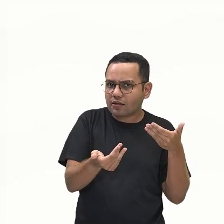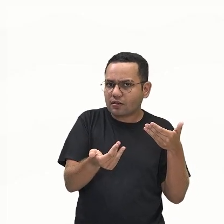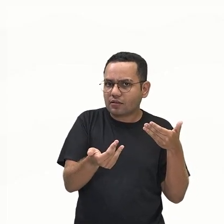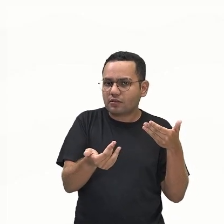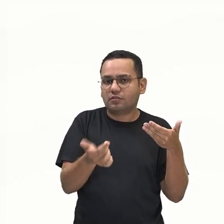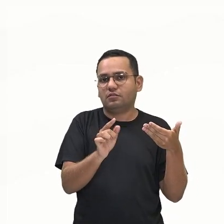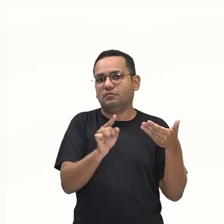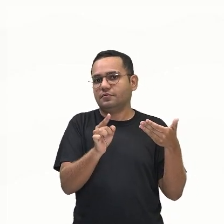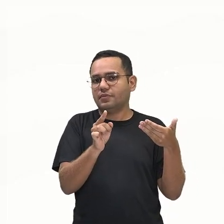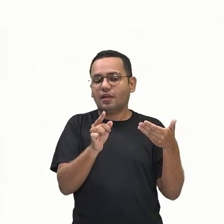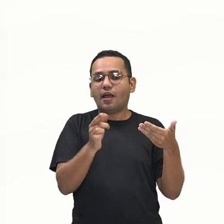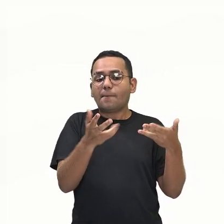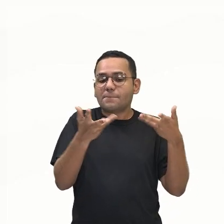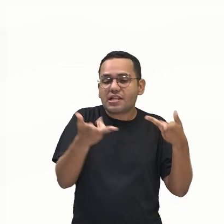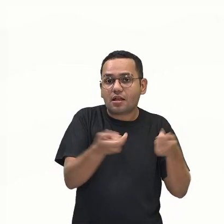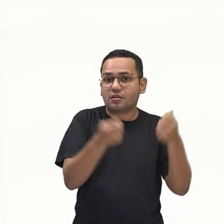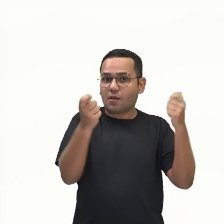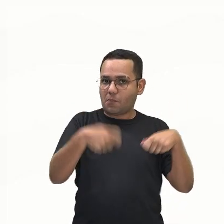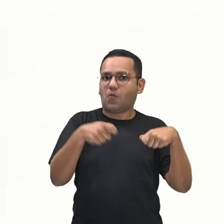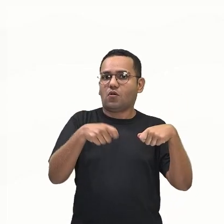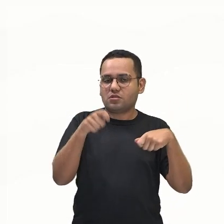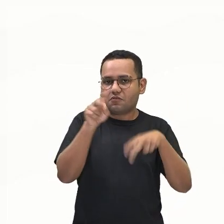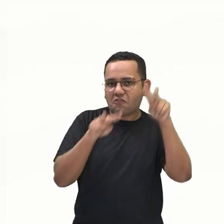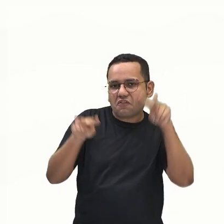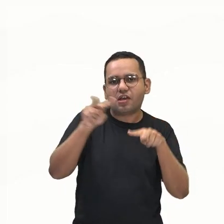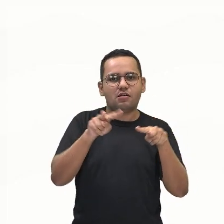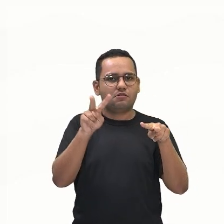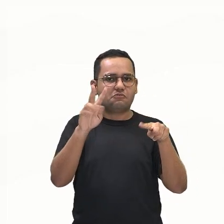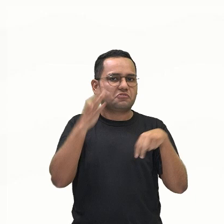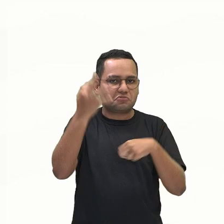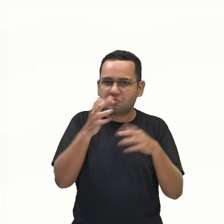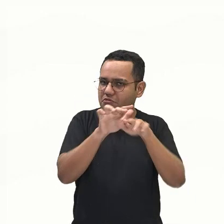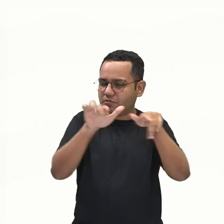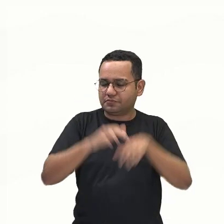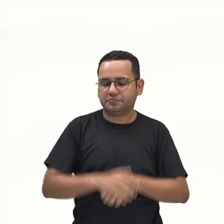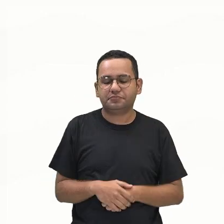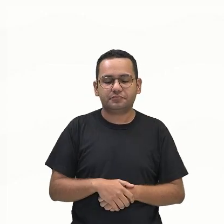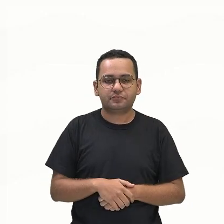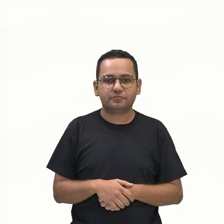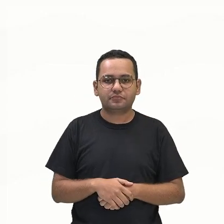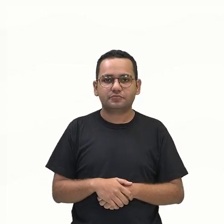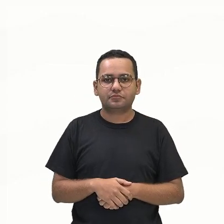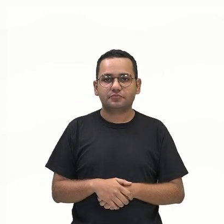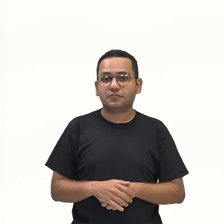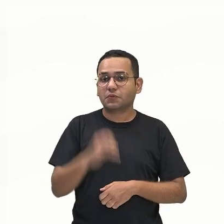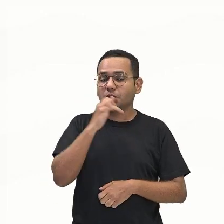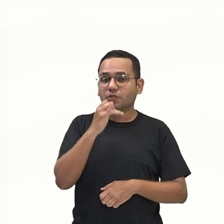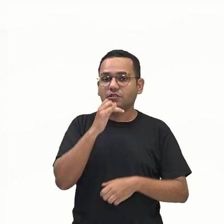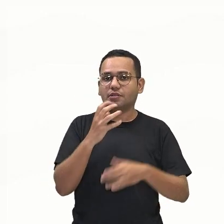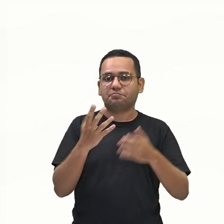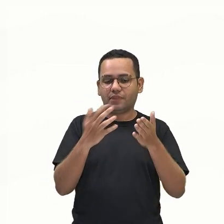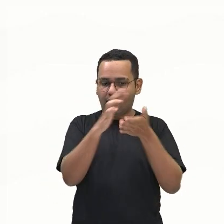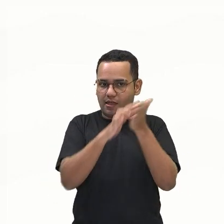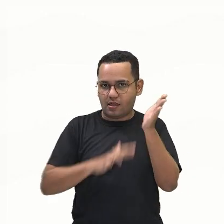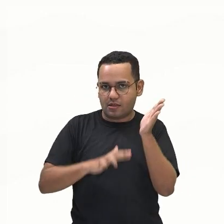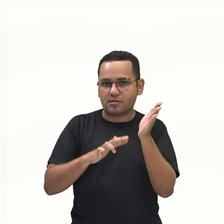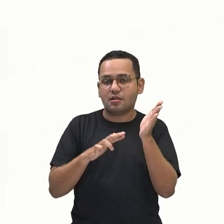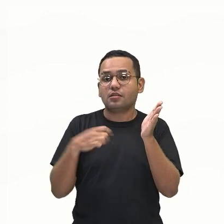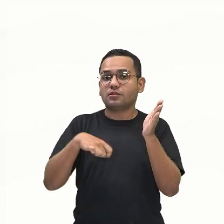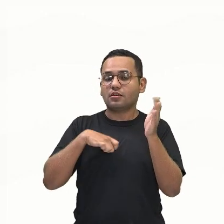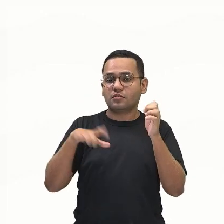a habilidade que o permite ver. Então, dentro de uma redação, por exemplo, eu uso os